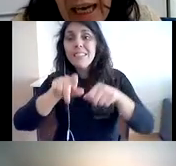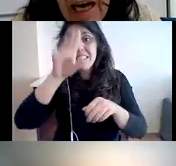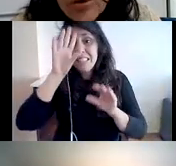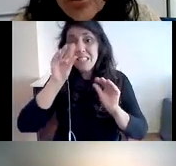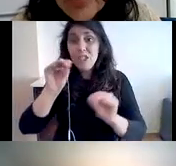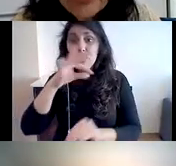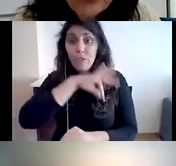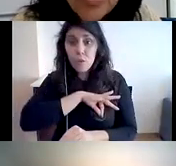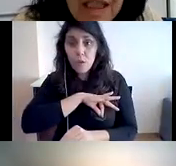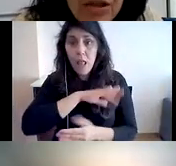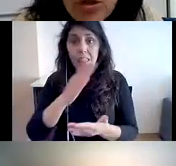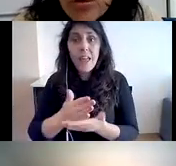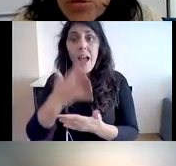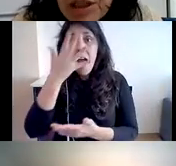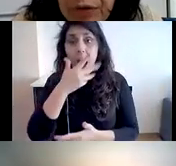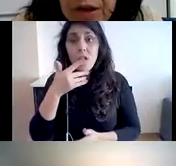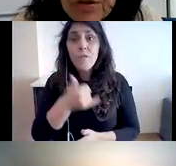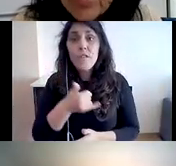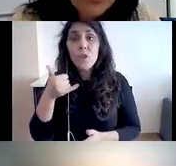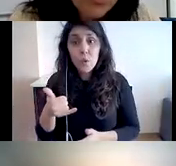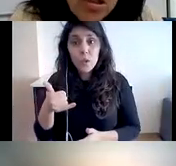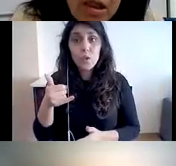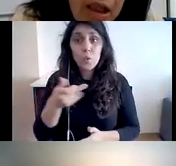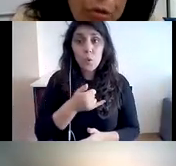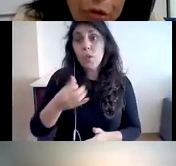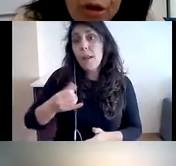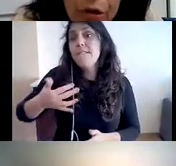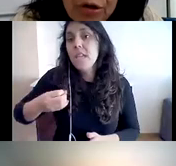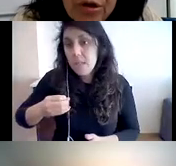até aos 22 anos, em 2020,